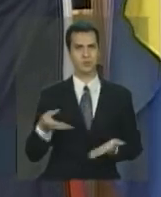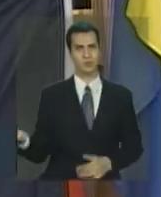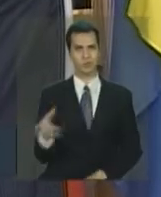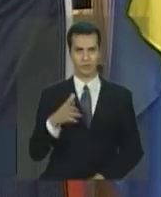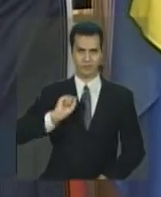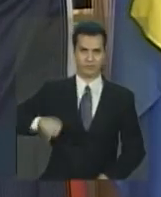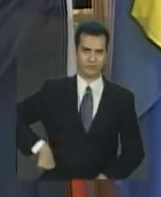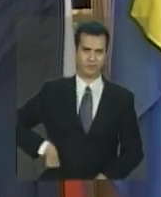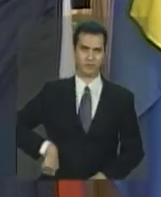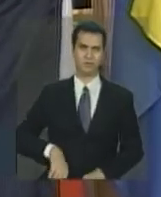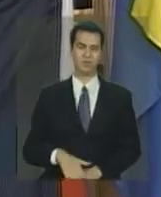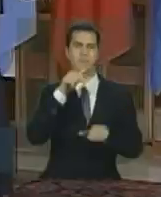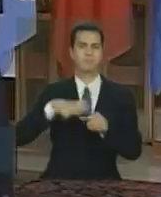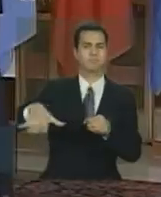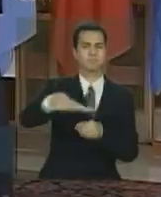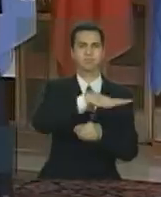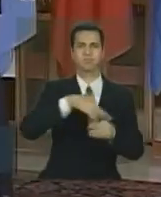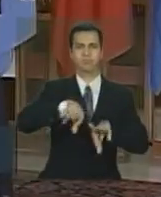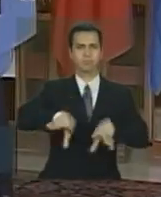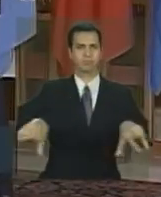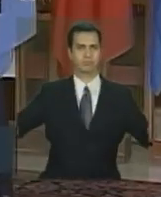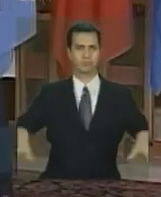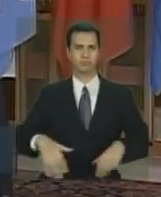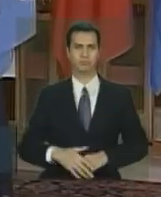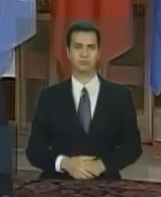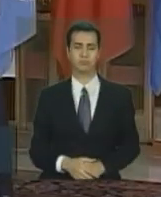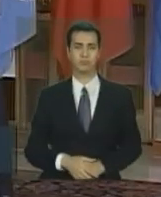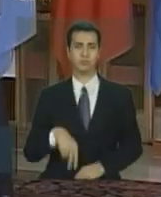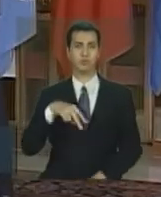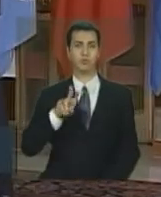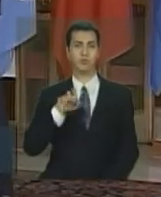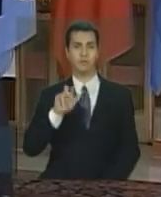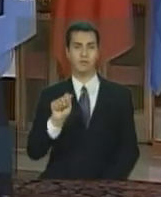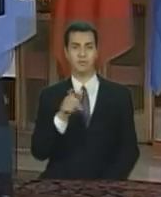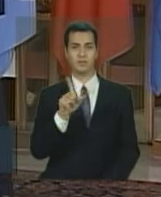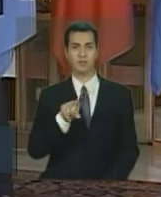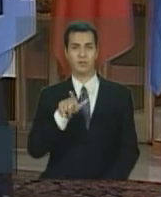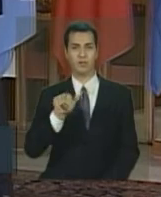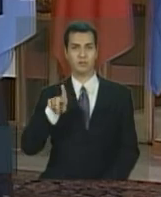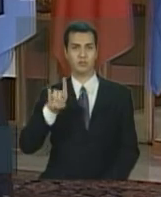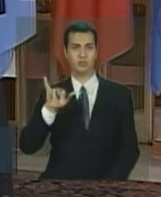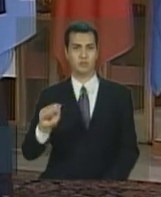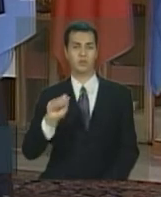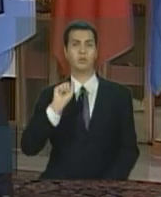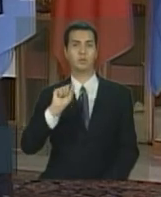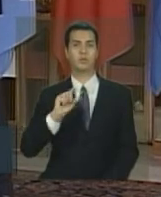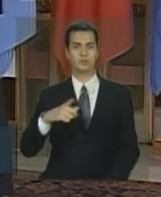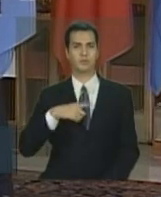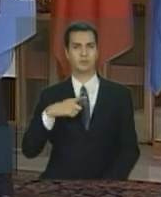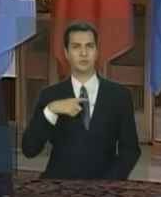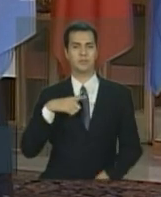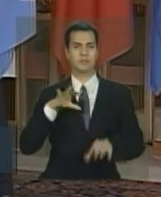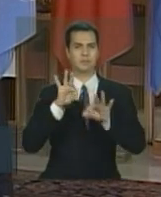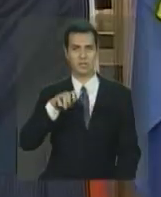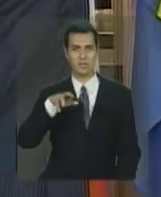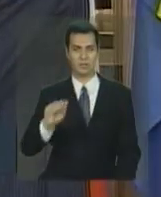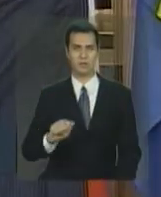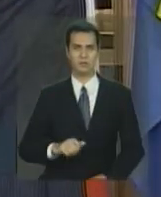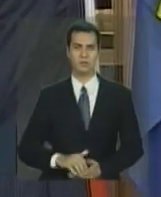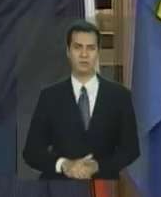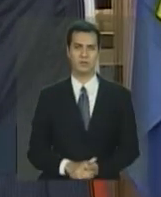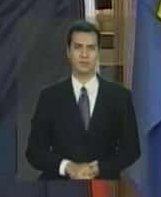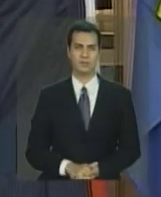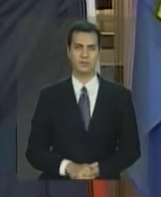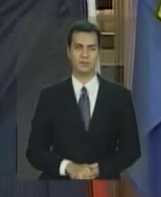país. A Nova Zelândia é notável pelo seu isolamento geográfico.